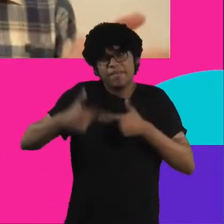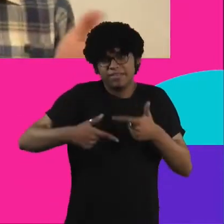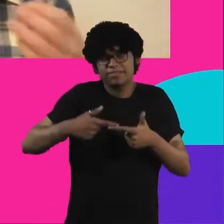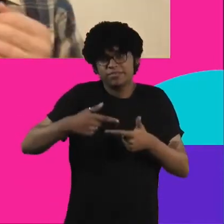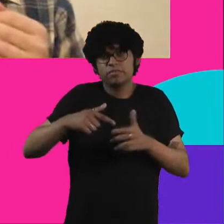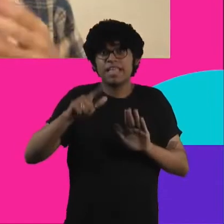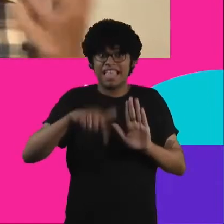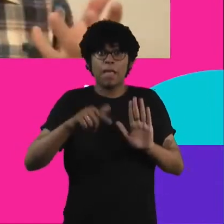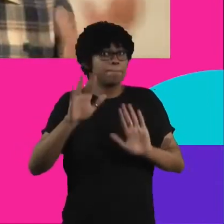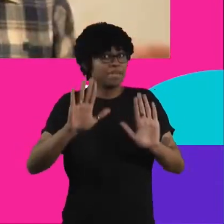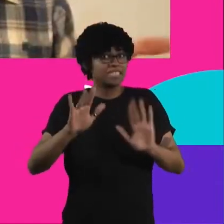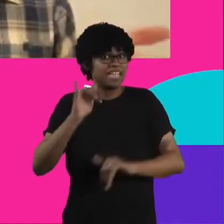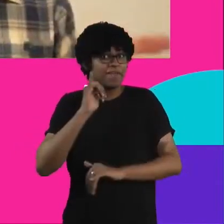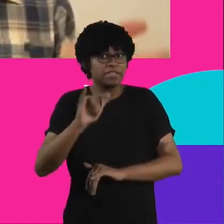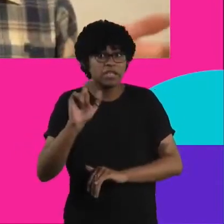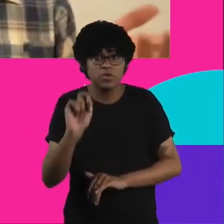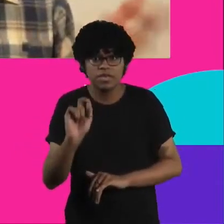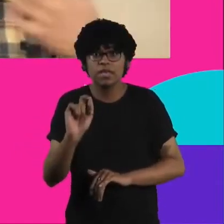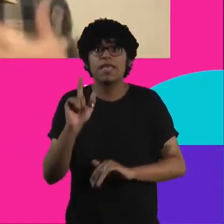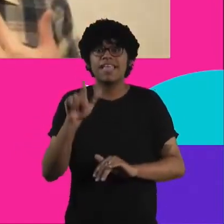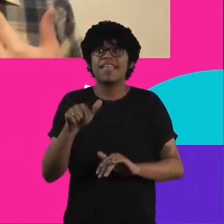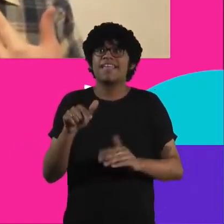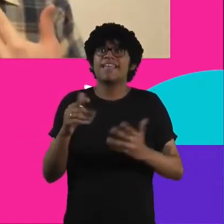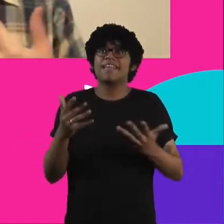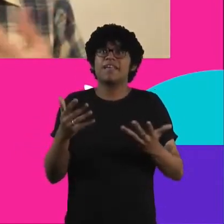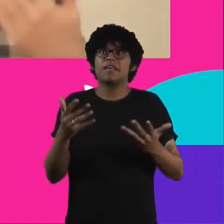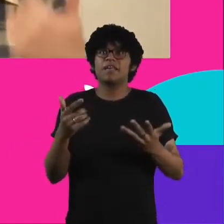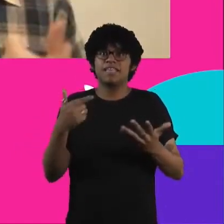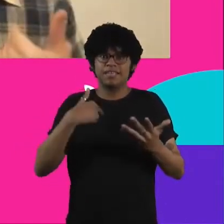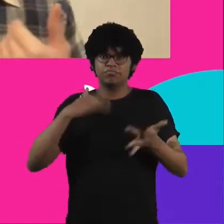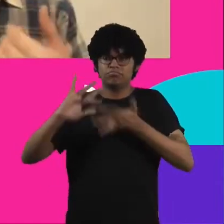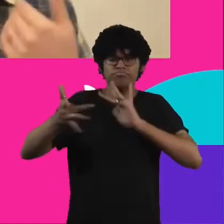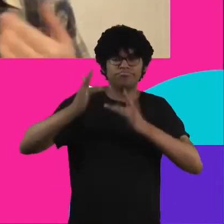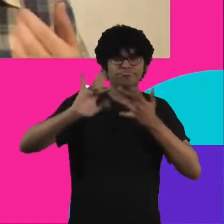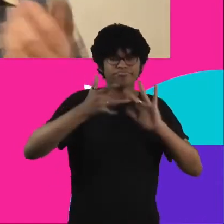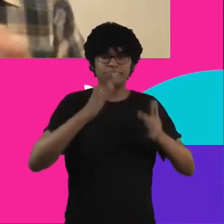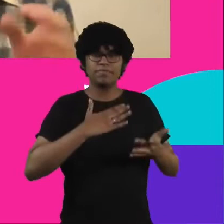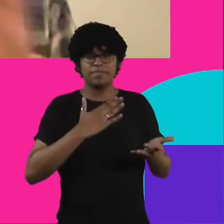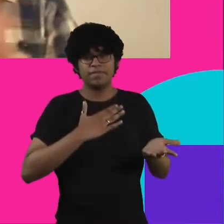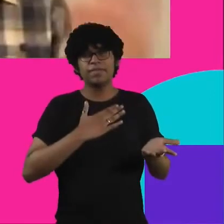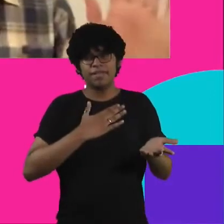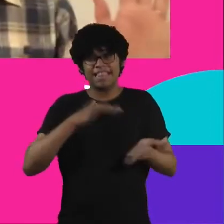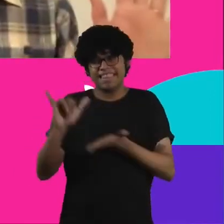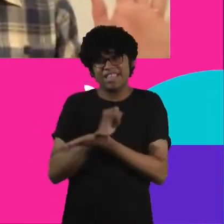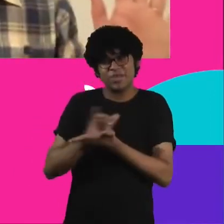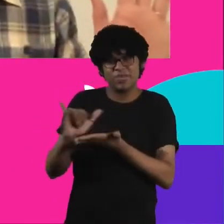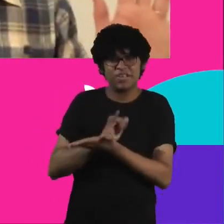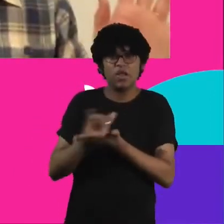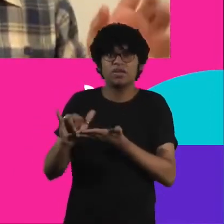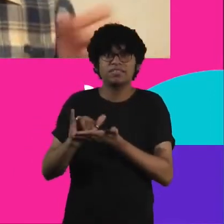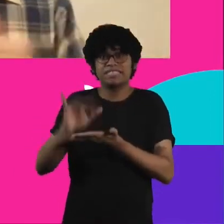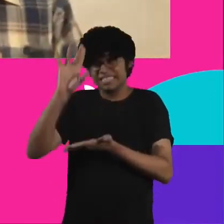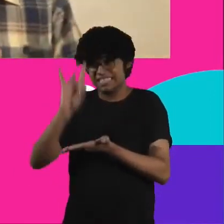estou trabalhando. E mais uma pegadinha é o seguinte, muito disso começou nas minhas